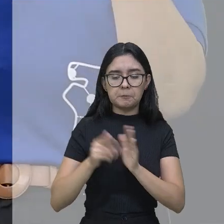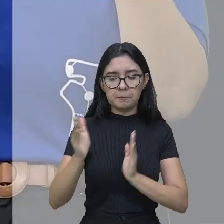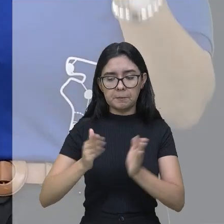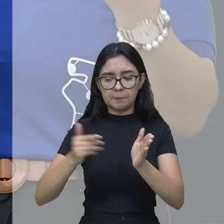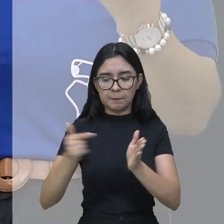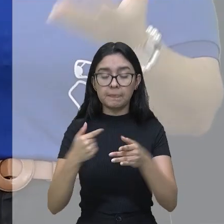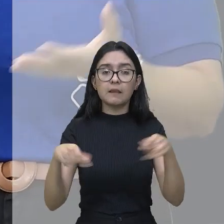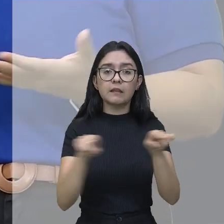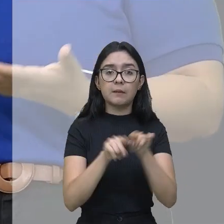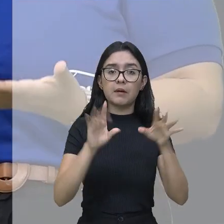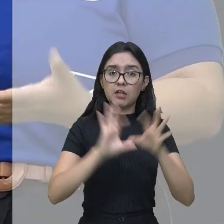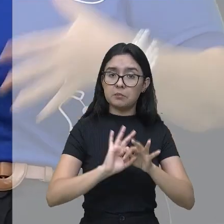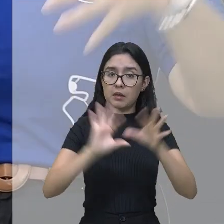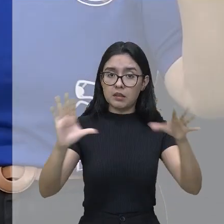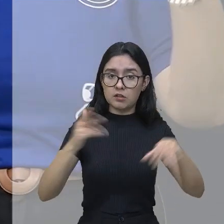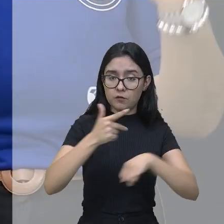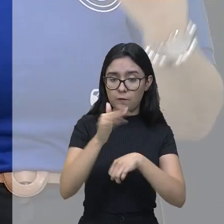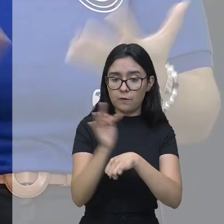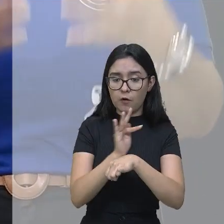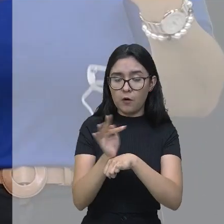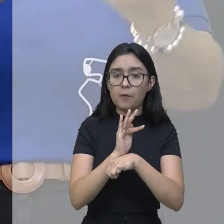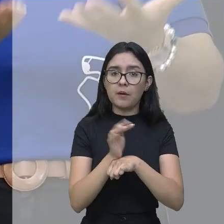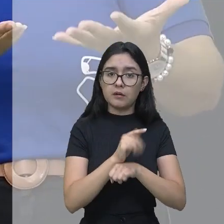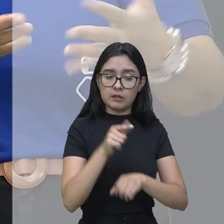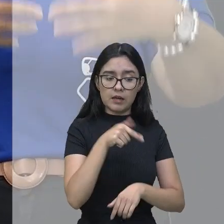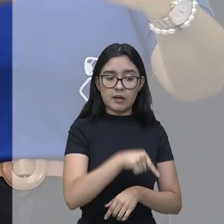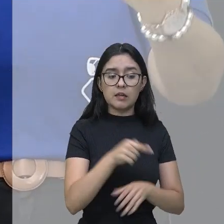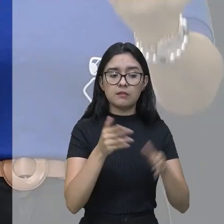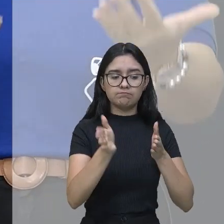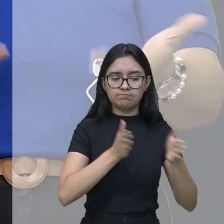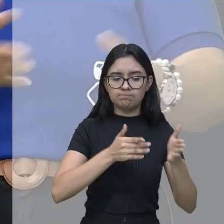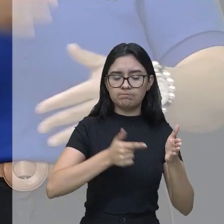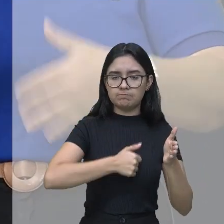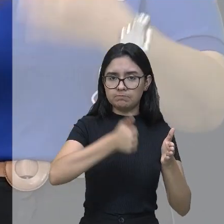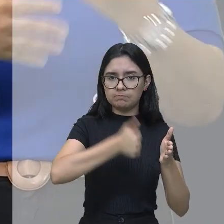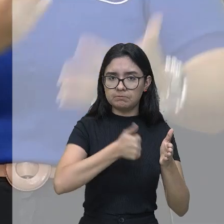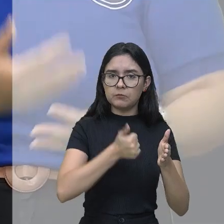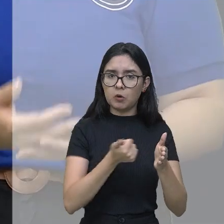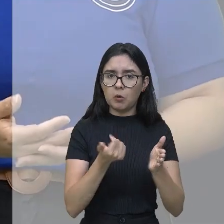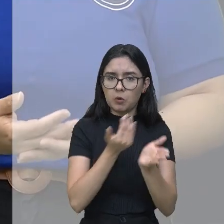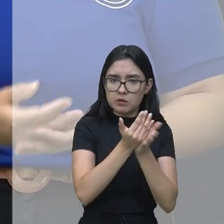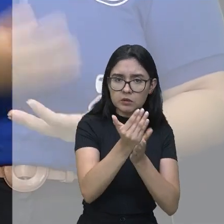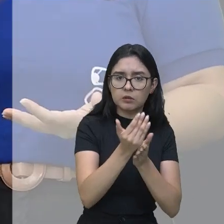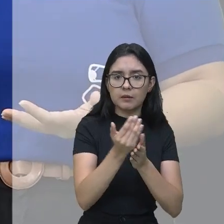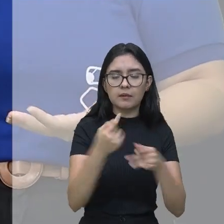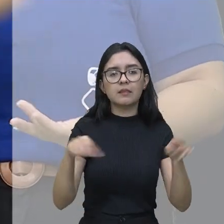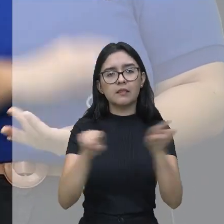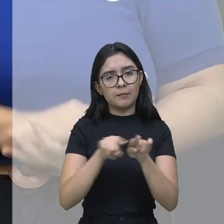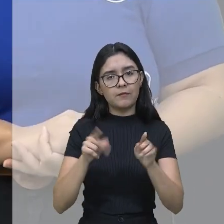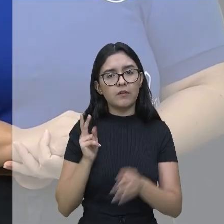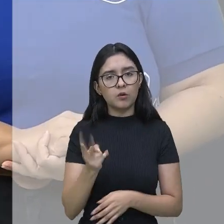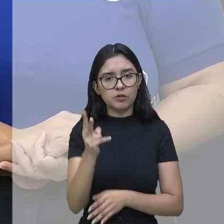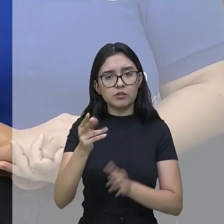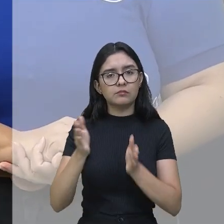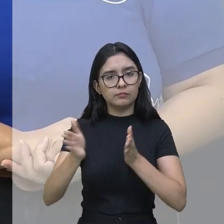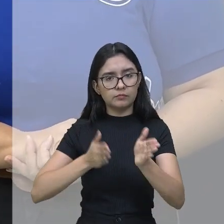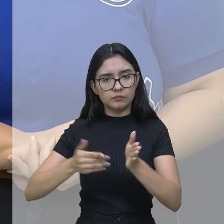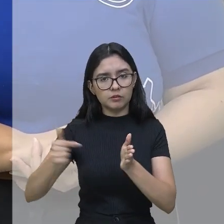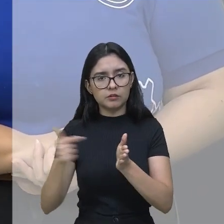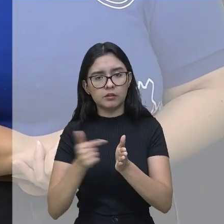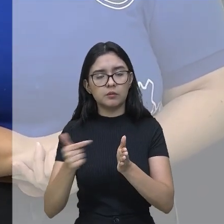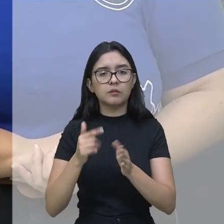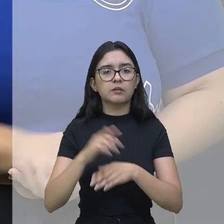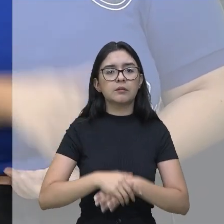a liberdade formal que a primeira geração conseguiu, vamos dizer assim, plantar, também vai florescer aqui na obra do